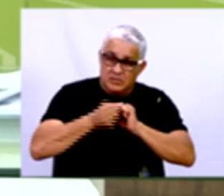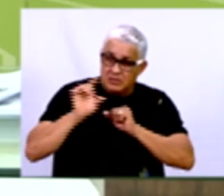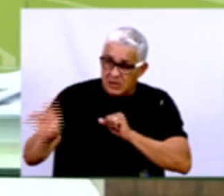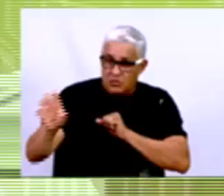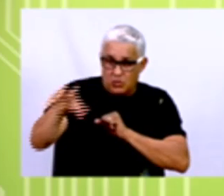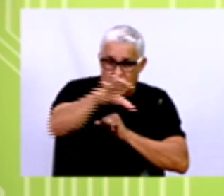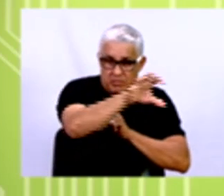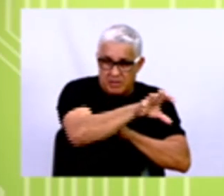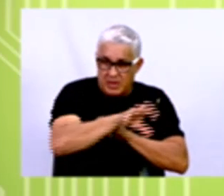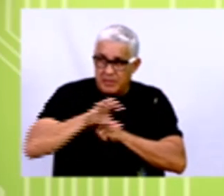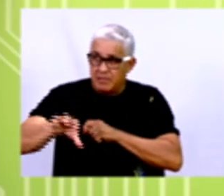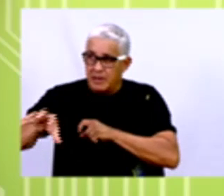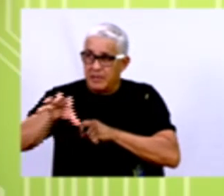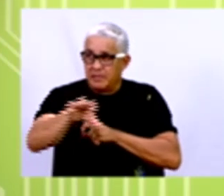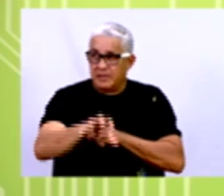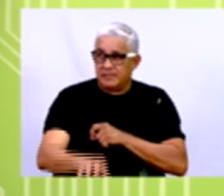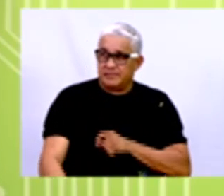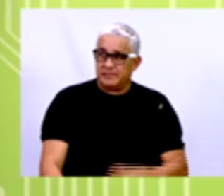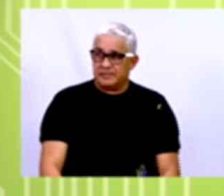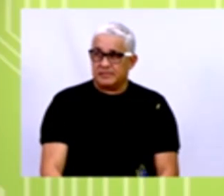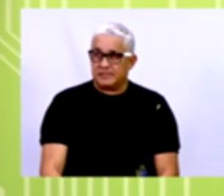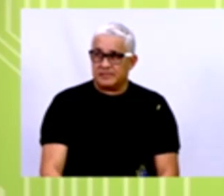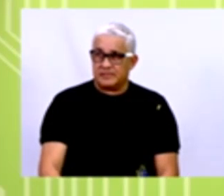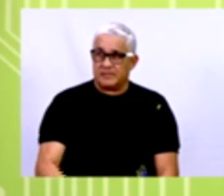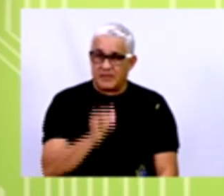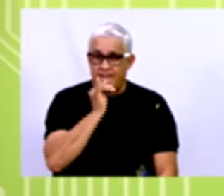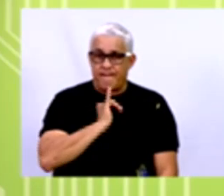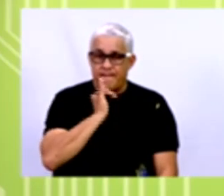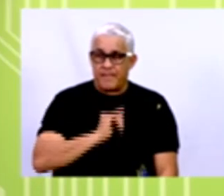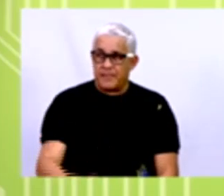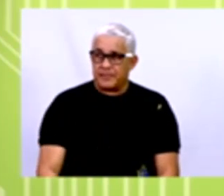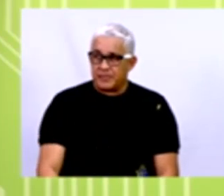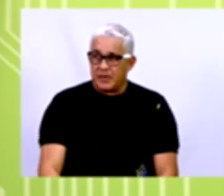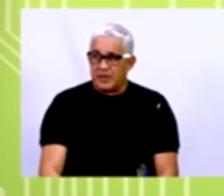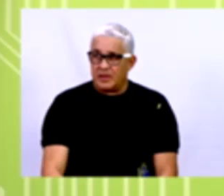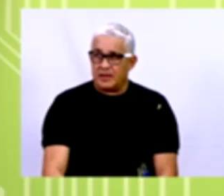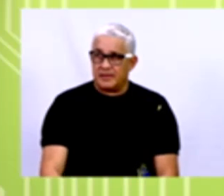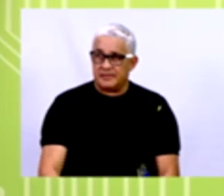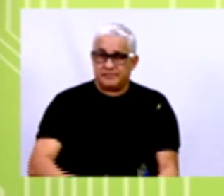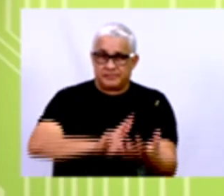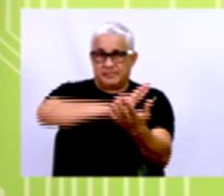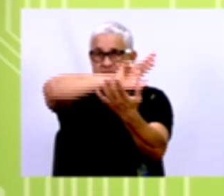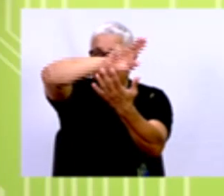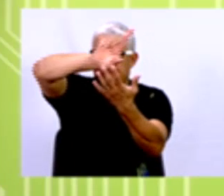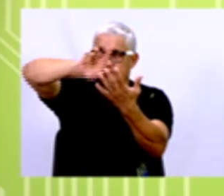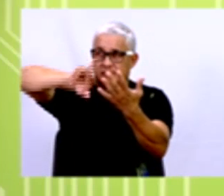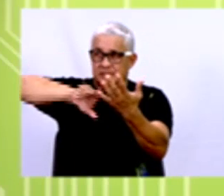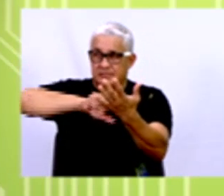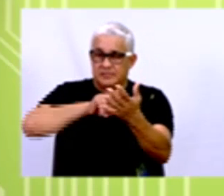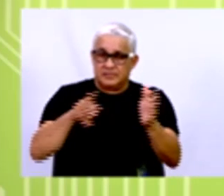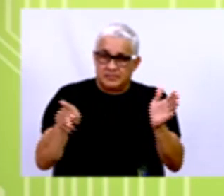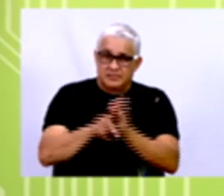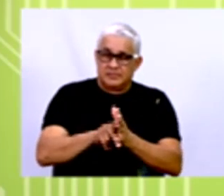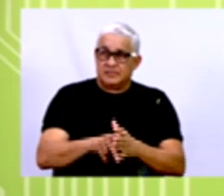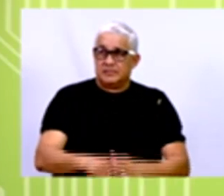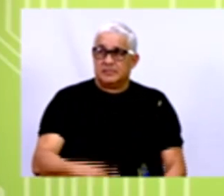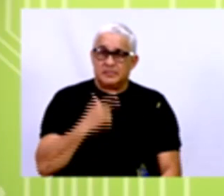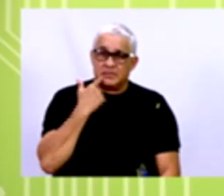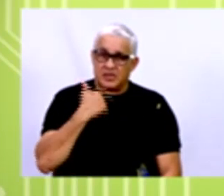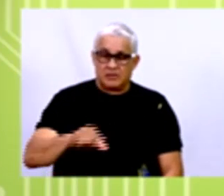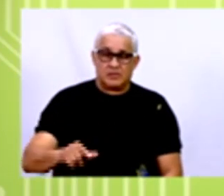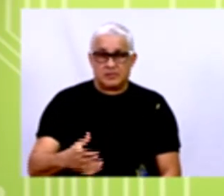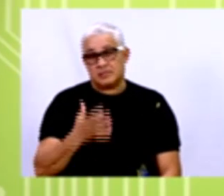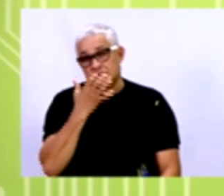situação. Então, Tayane, agora, para exemplificar um pouquinho dessas variações que ocorrem na língua, nós vamos assistir